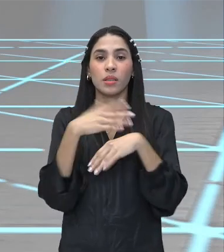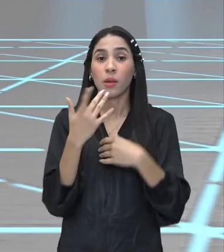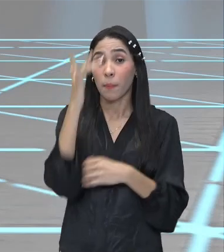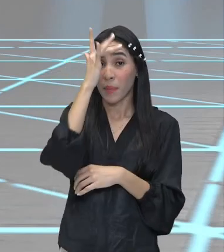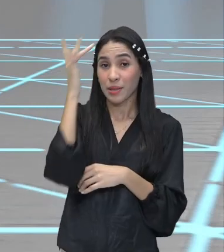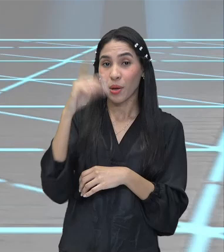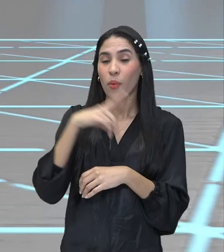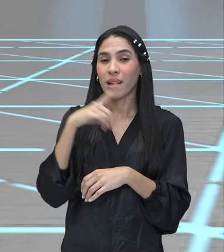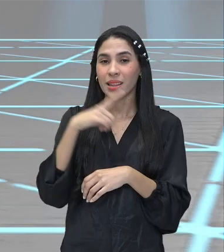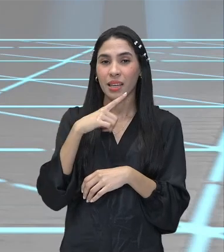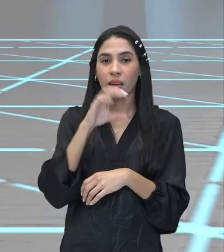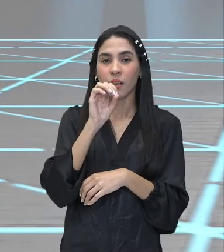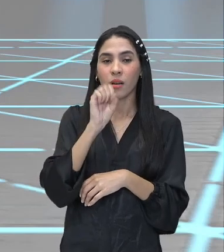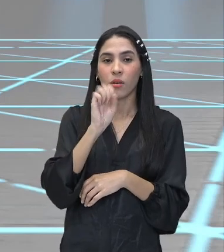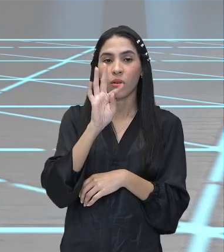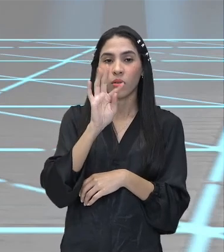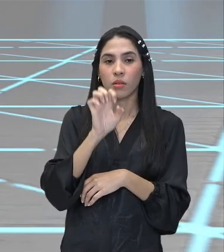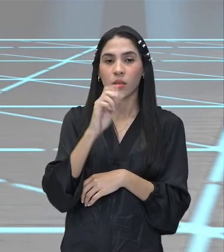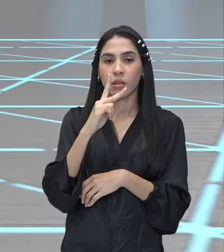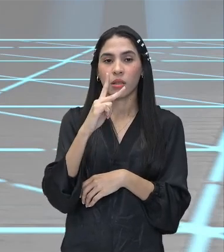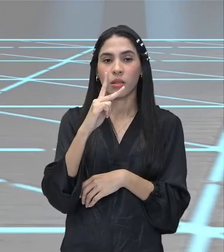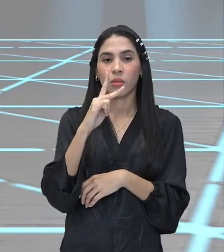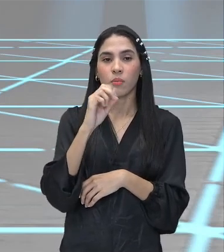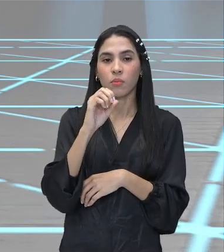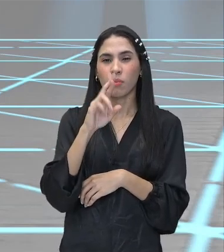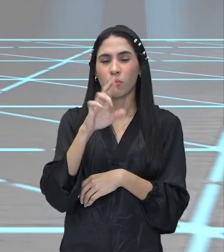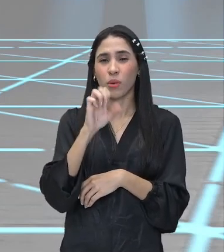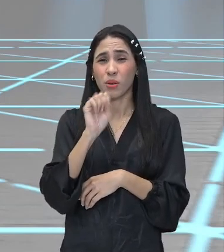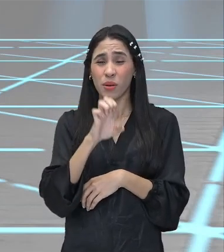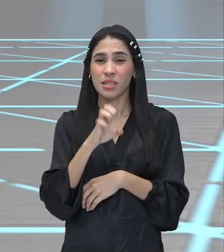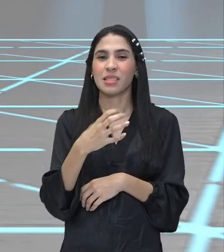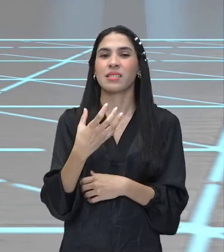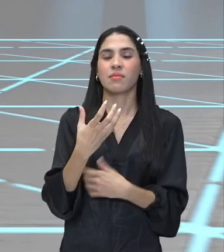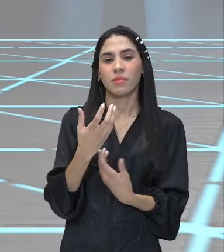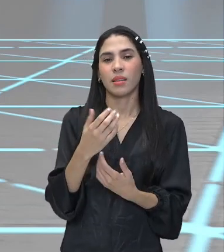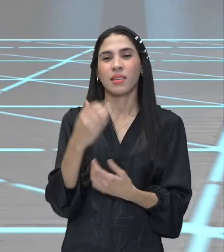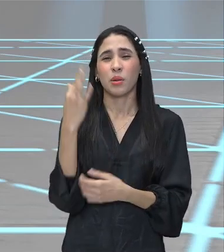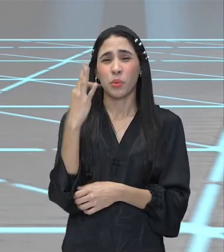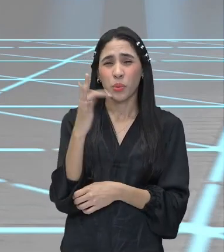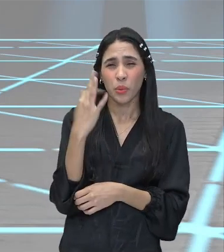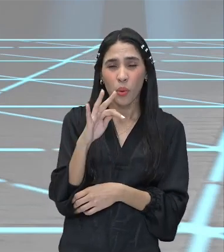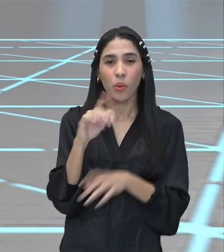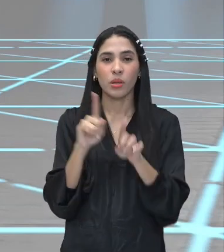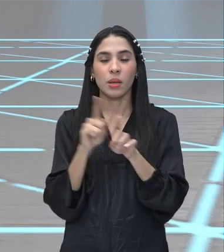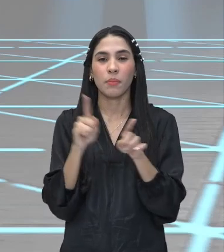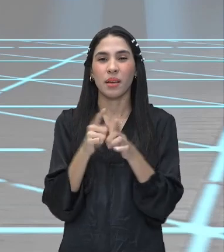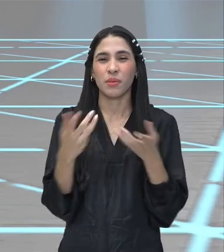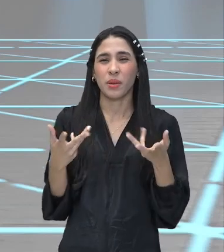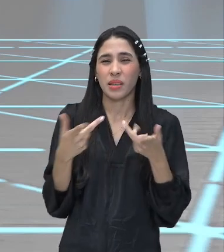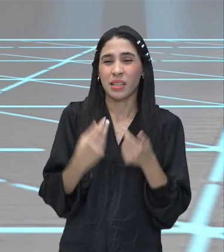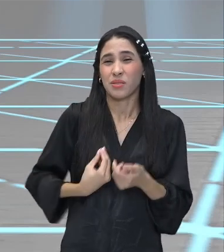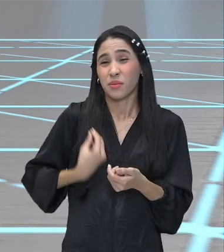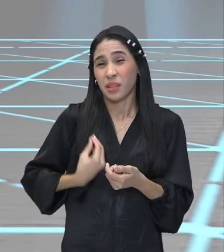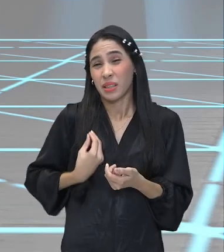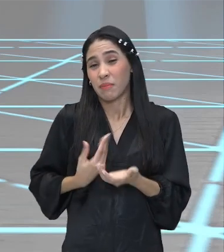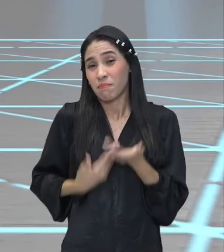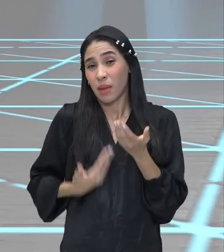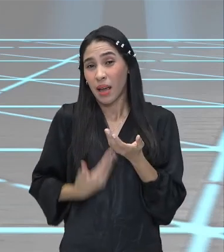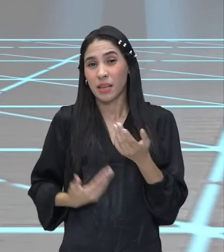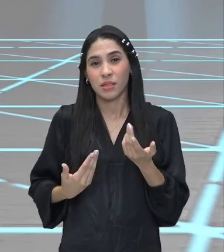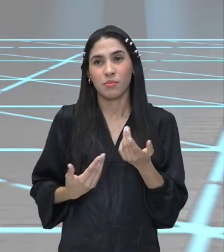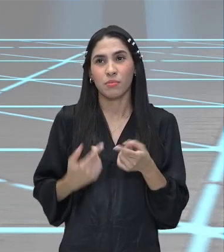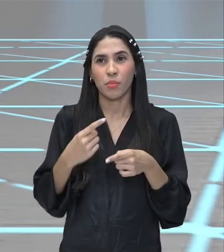pessoa que tem osteoporose, geralmente ela sente muita dor, ela perde a sua qualidade de vida, porque quem é